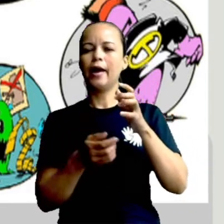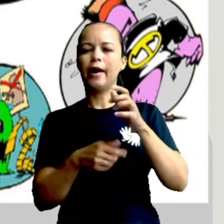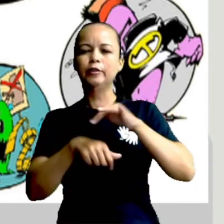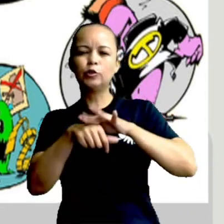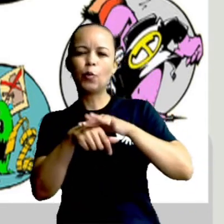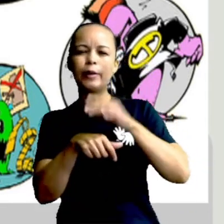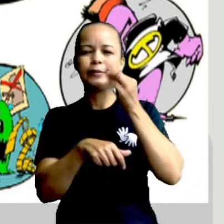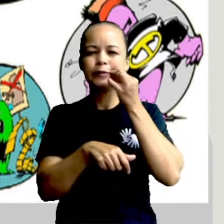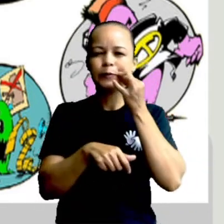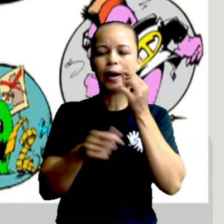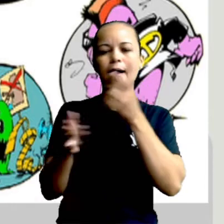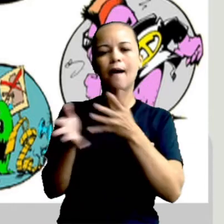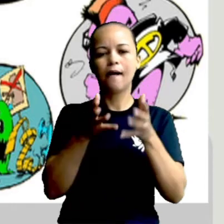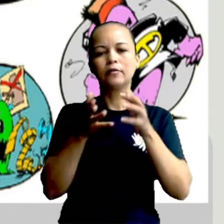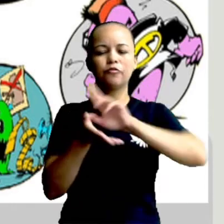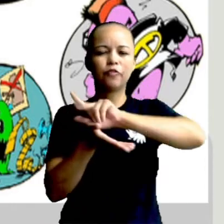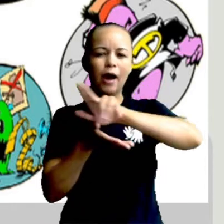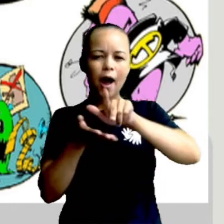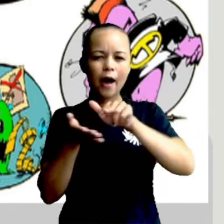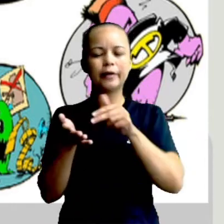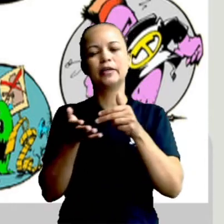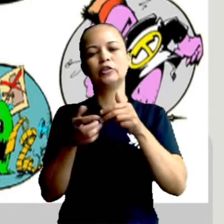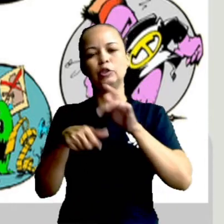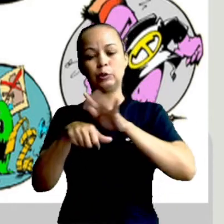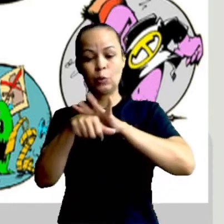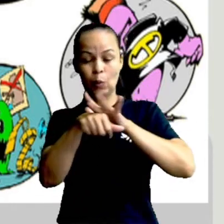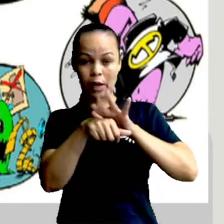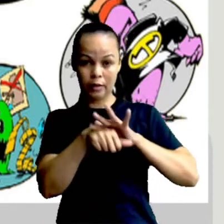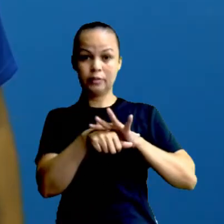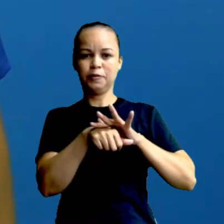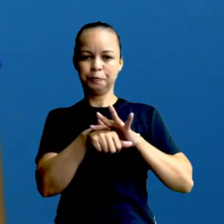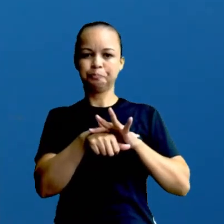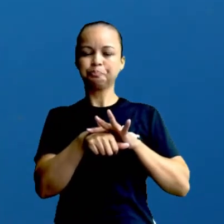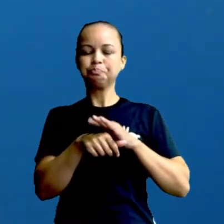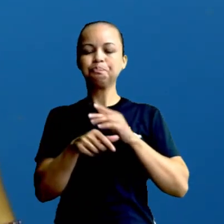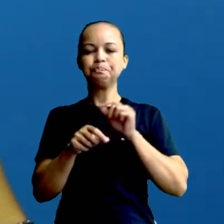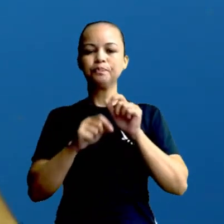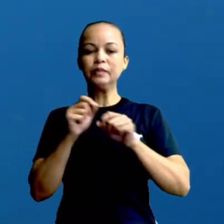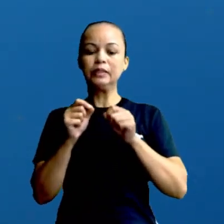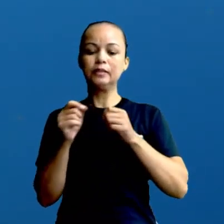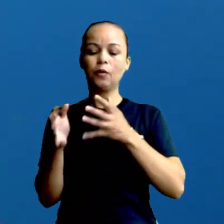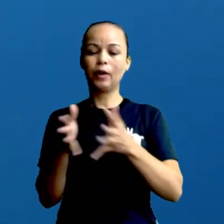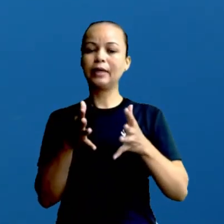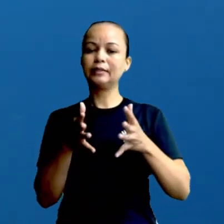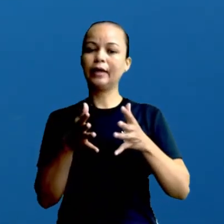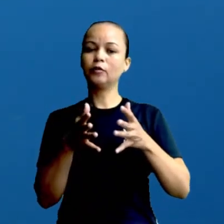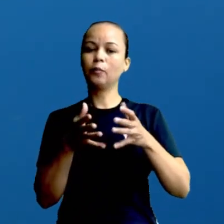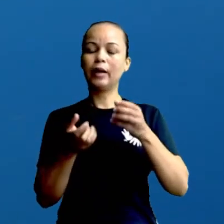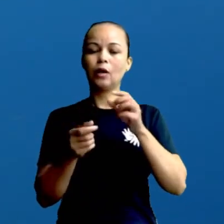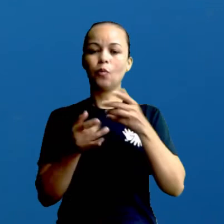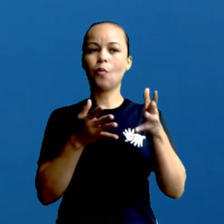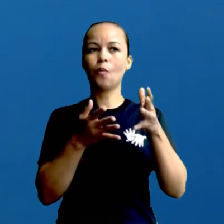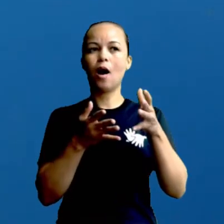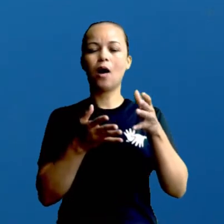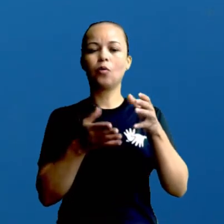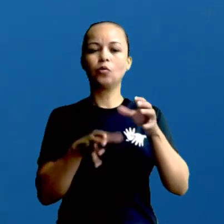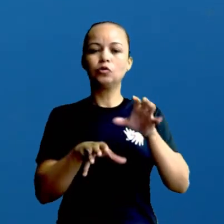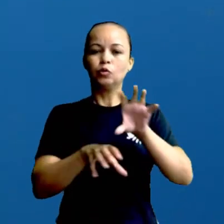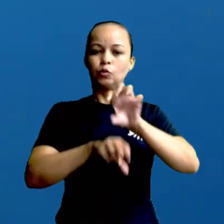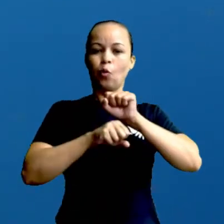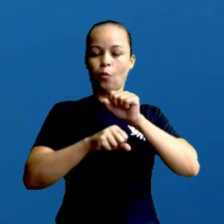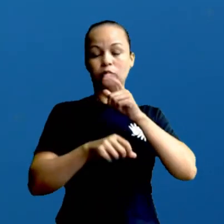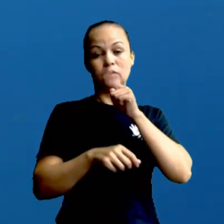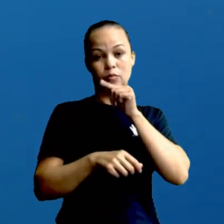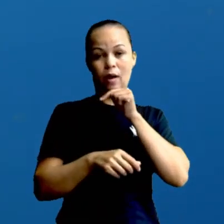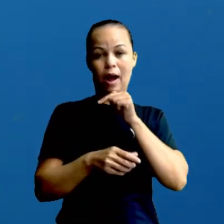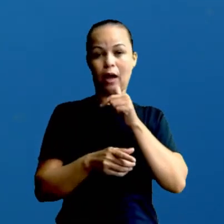a febre tifoide. Tudo isso são doenças, gente, que são causadas pelo consumo de uma água que não é tratada, que